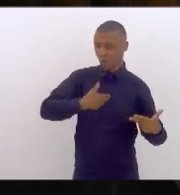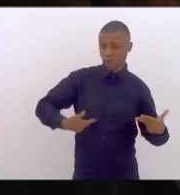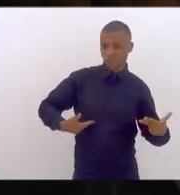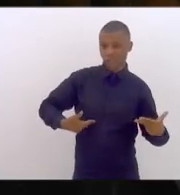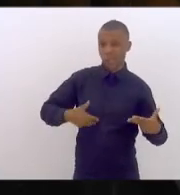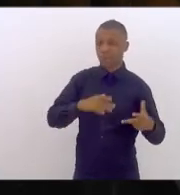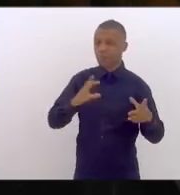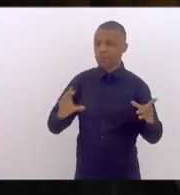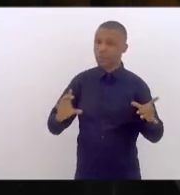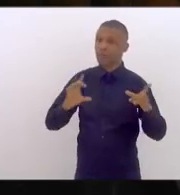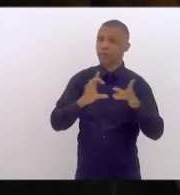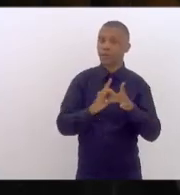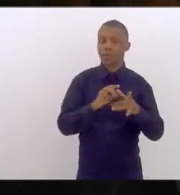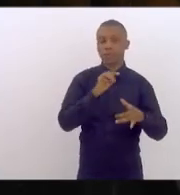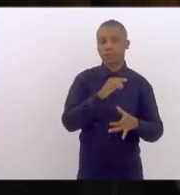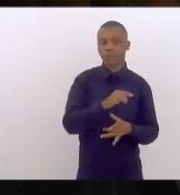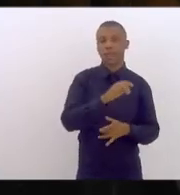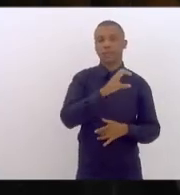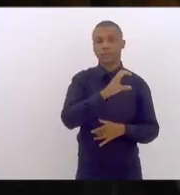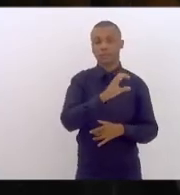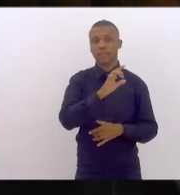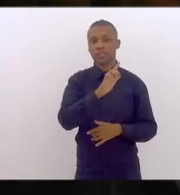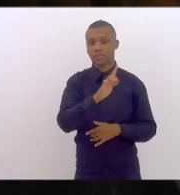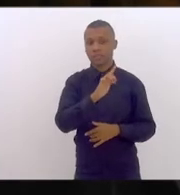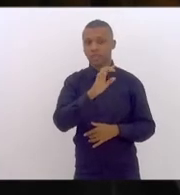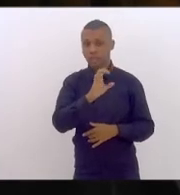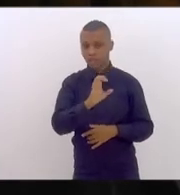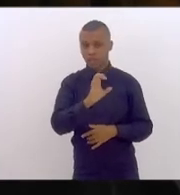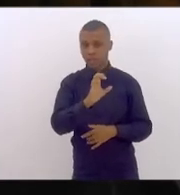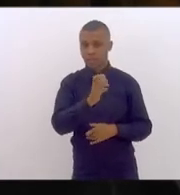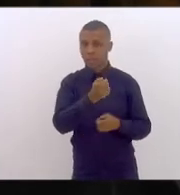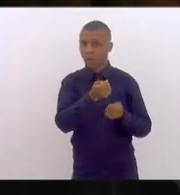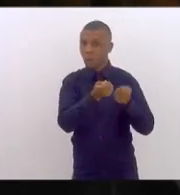Controladoria o controle interno